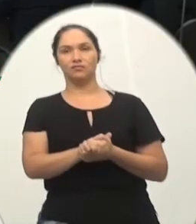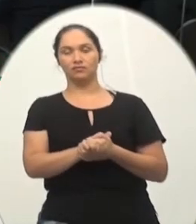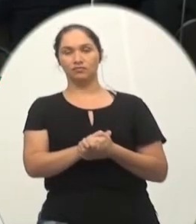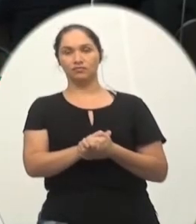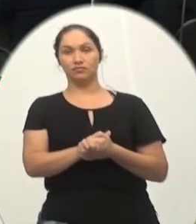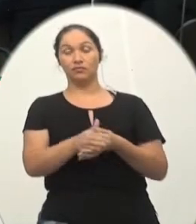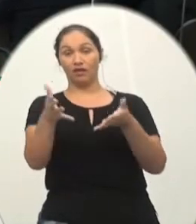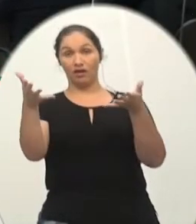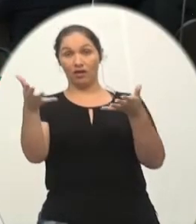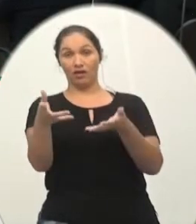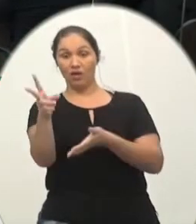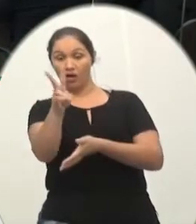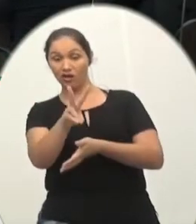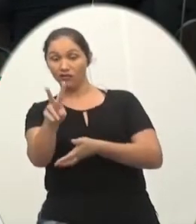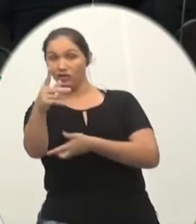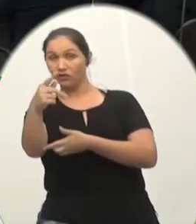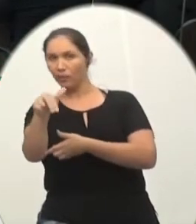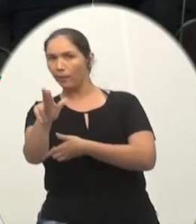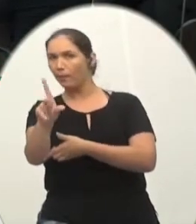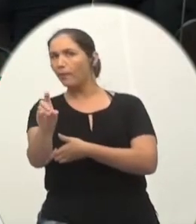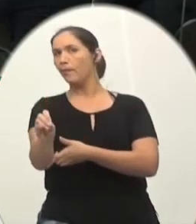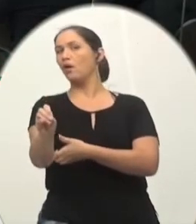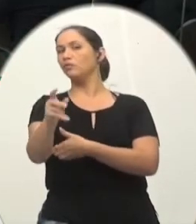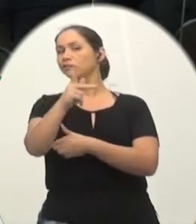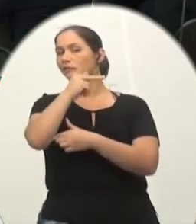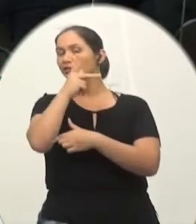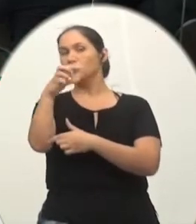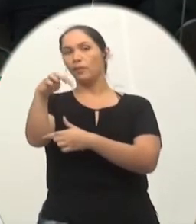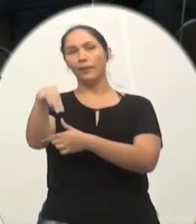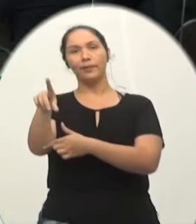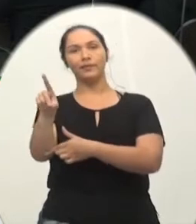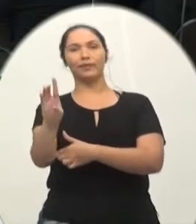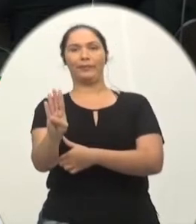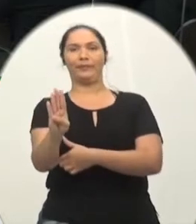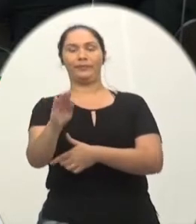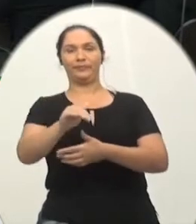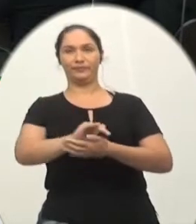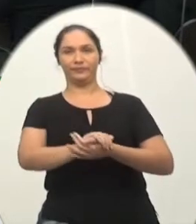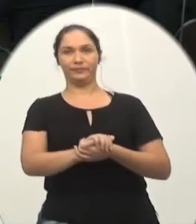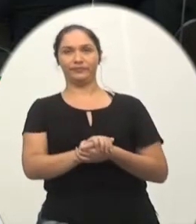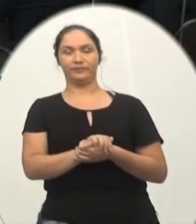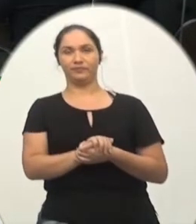Como vota o vereador Paulo Ferrarese, do MDB?